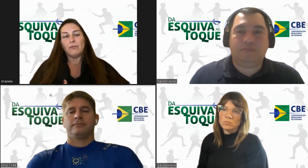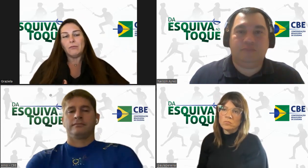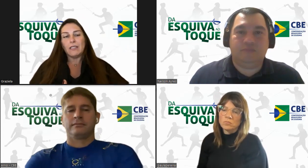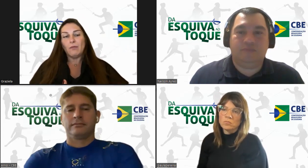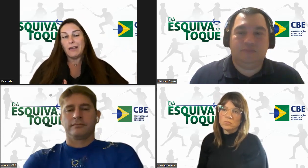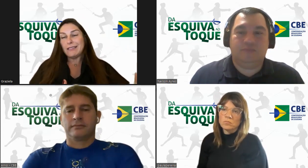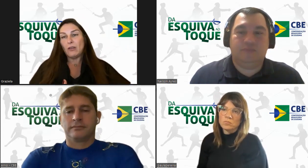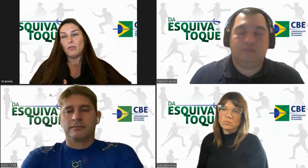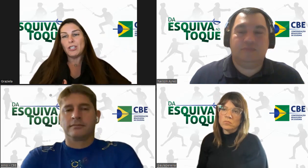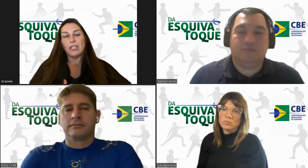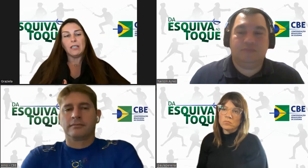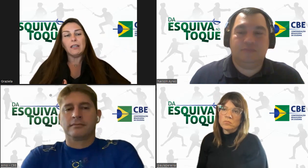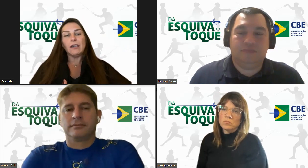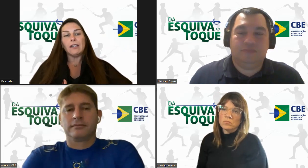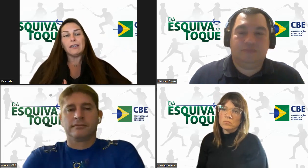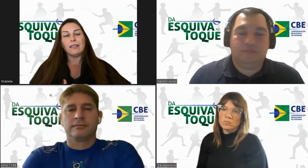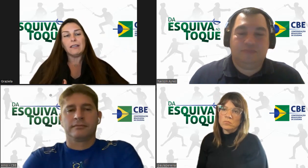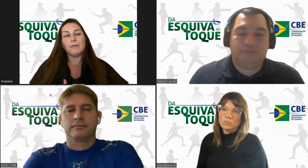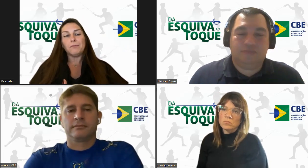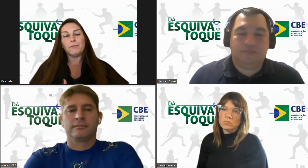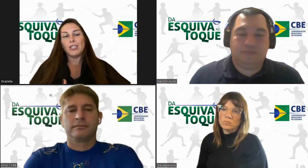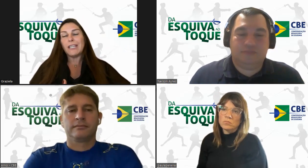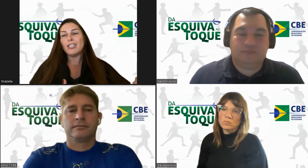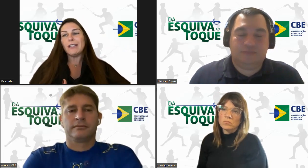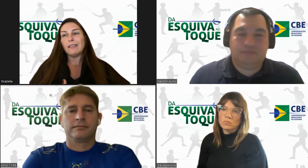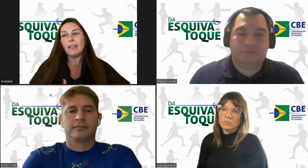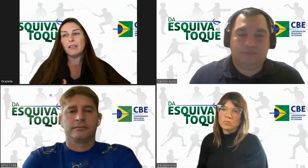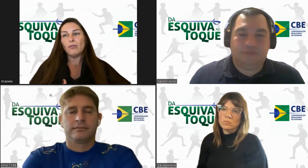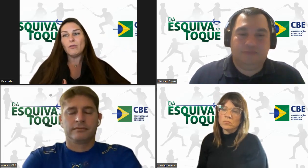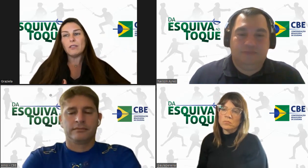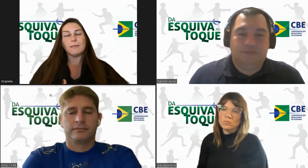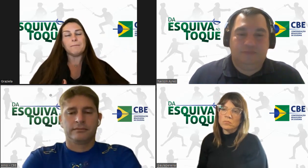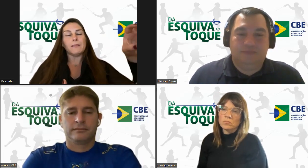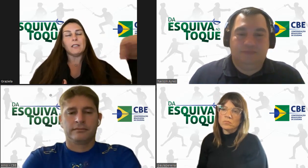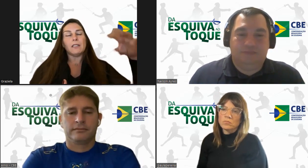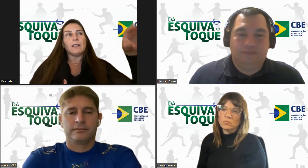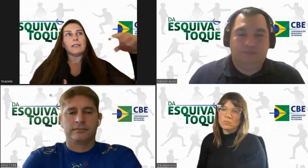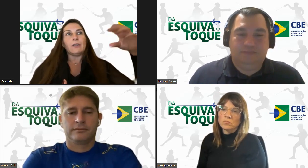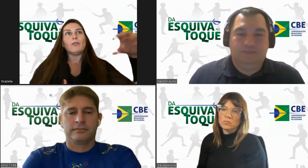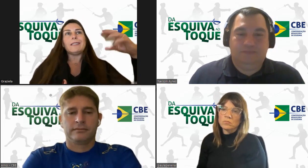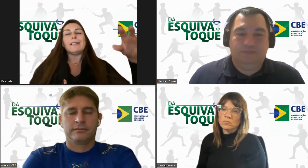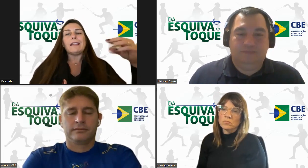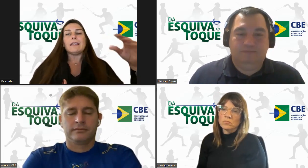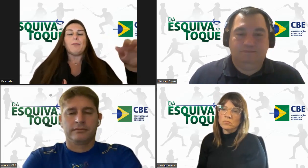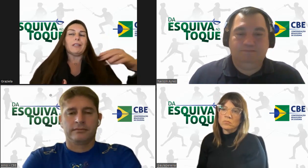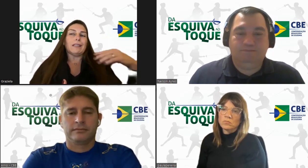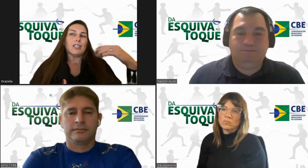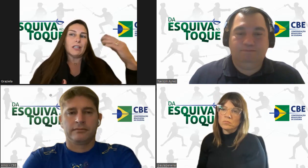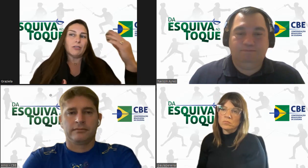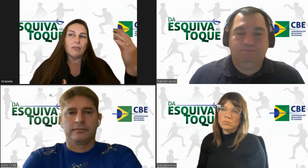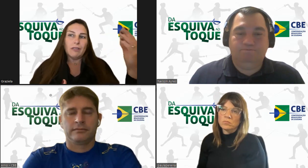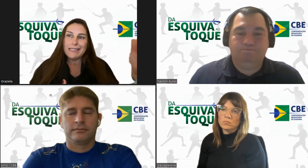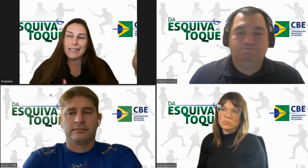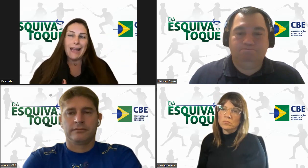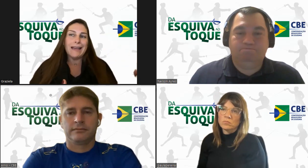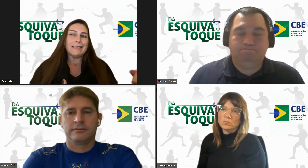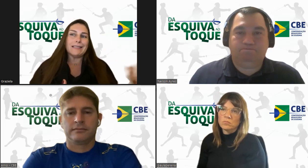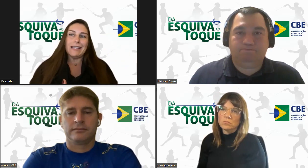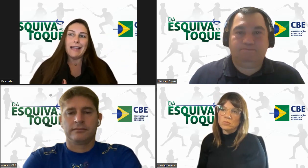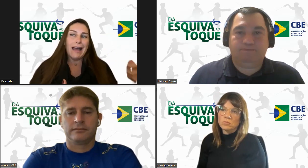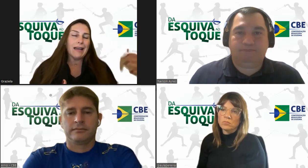de cada um mesmo a essa rotina e já que a gente tem tantos tantos itens que podem estar gerando